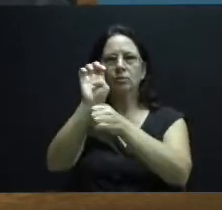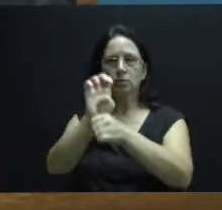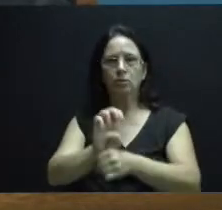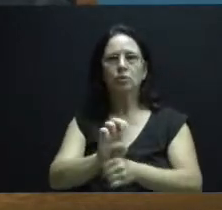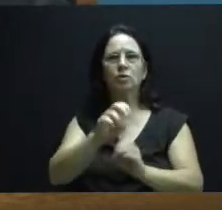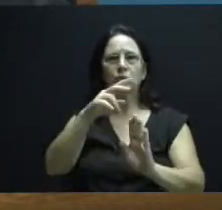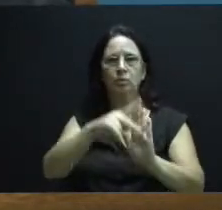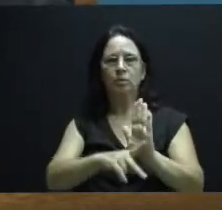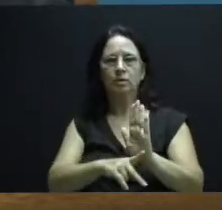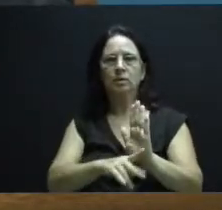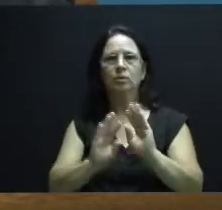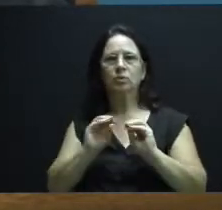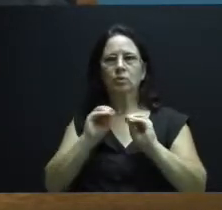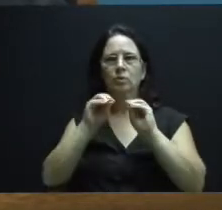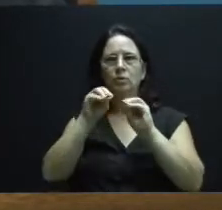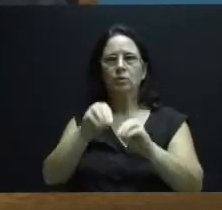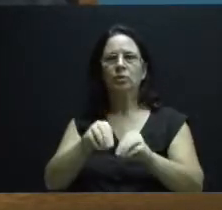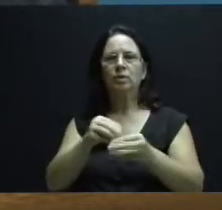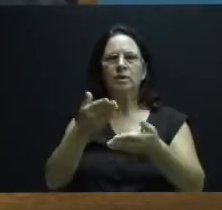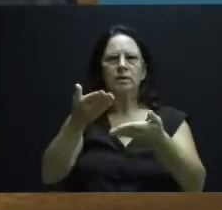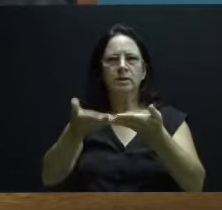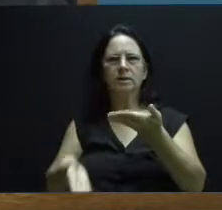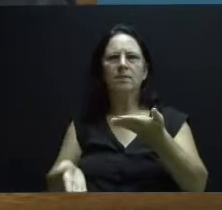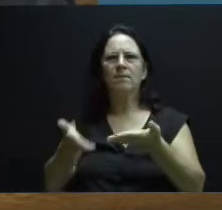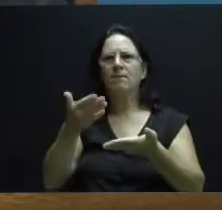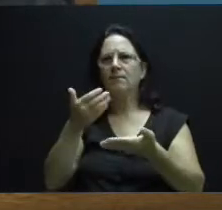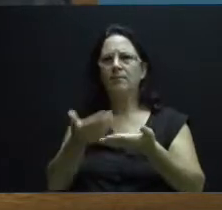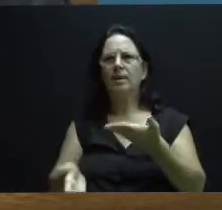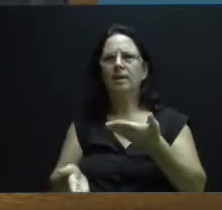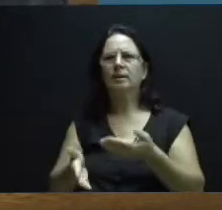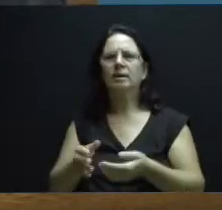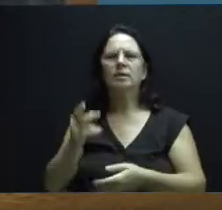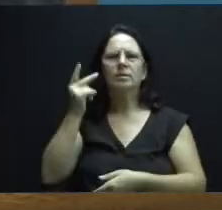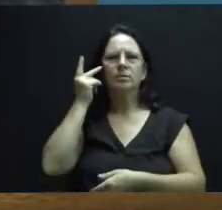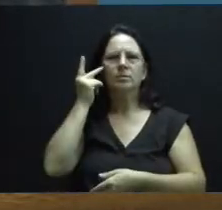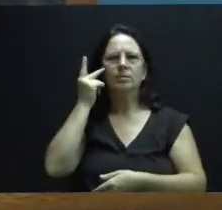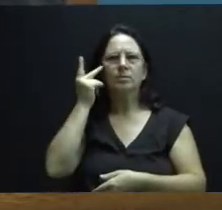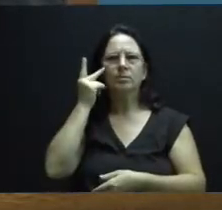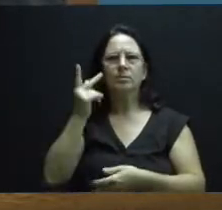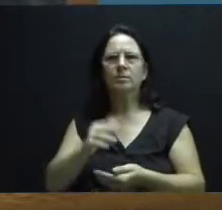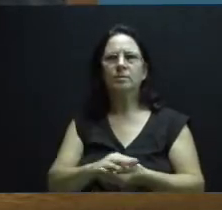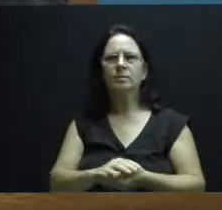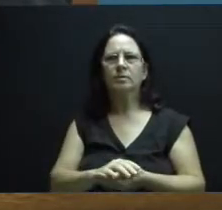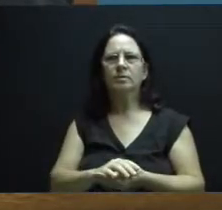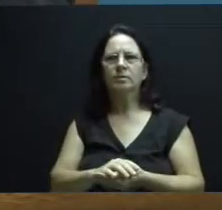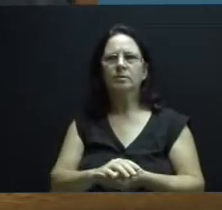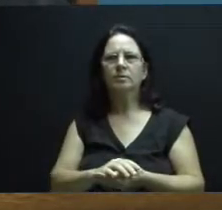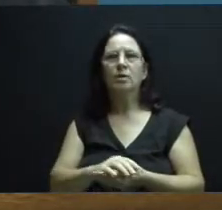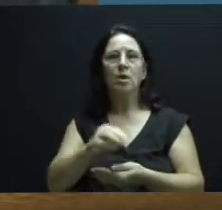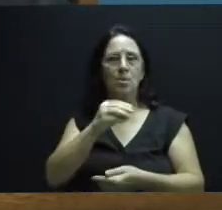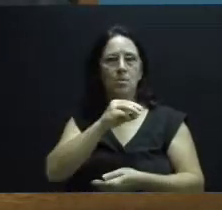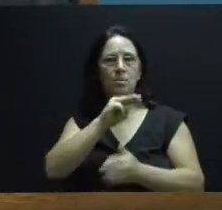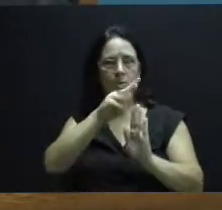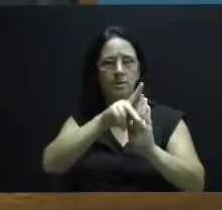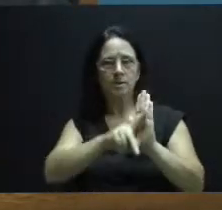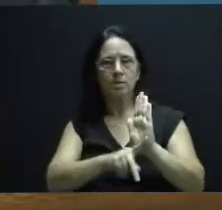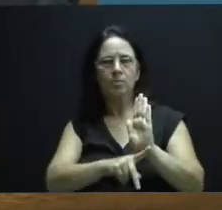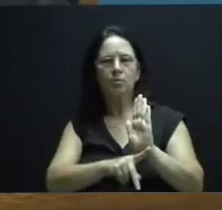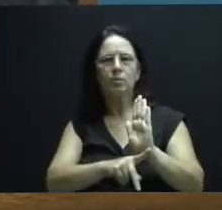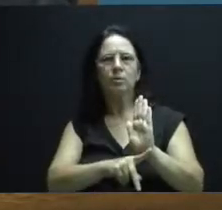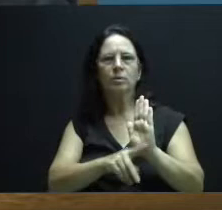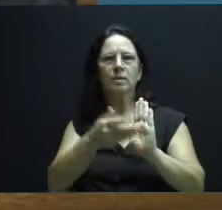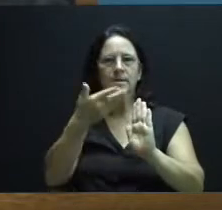para recompor essa perda apontada por são paulo pela promo pela pelo ministério público é